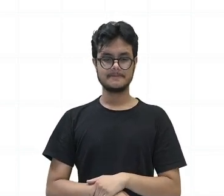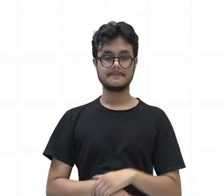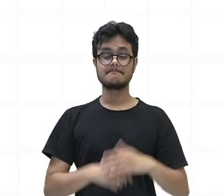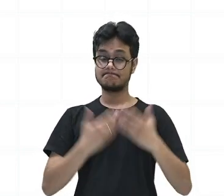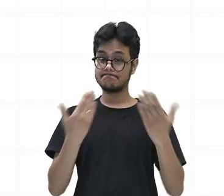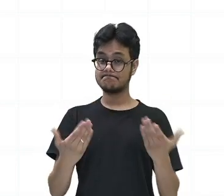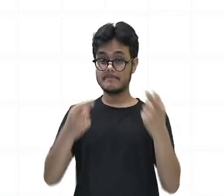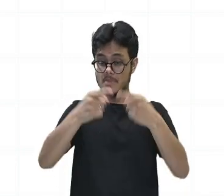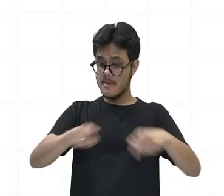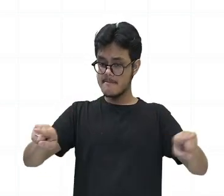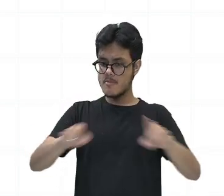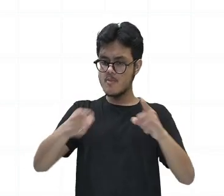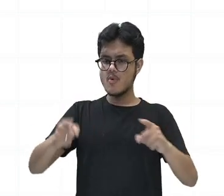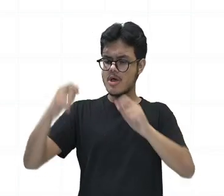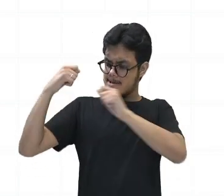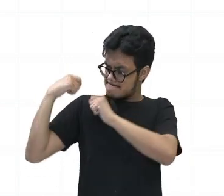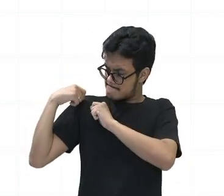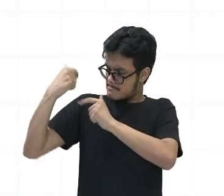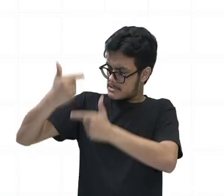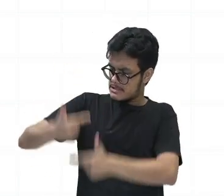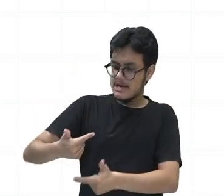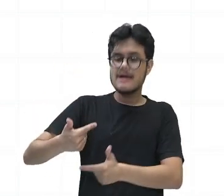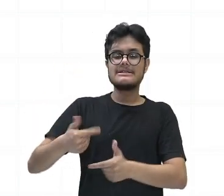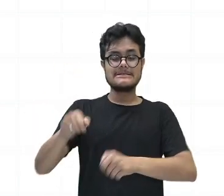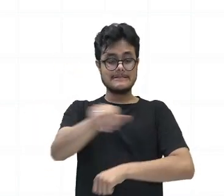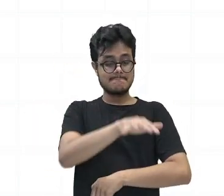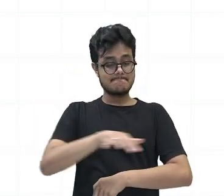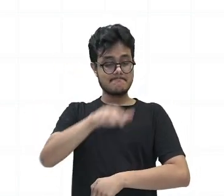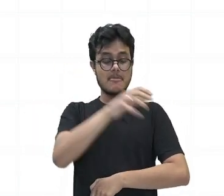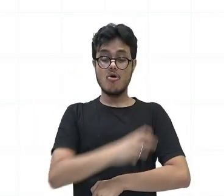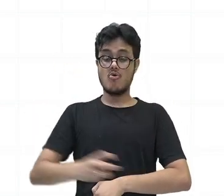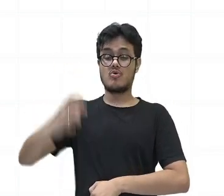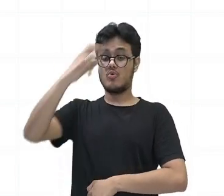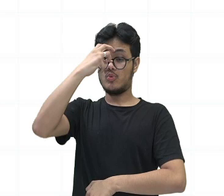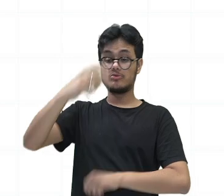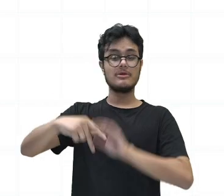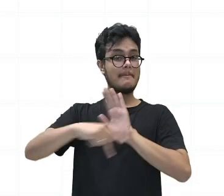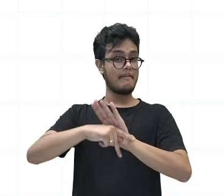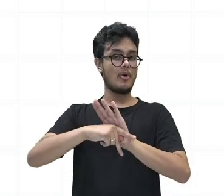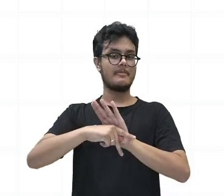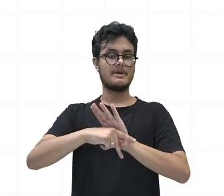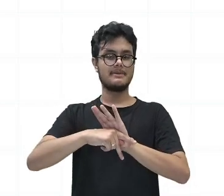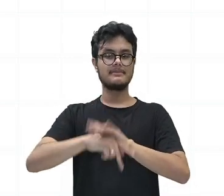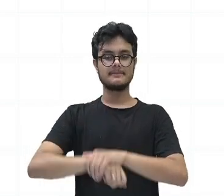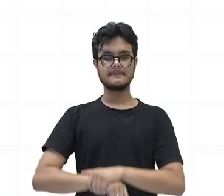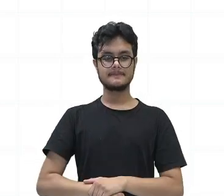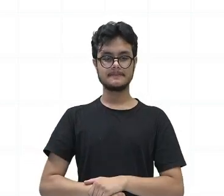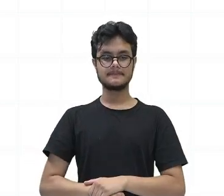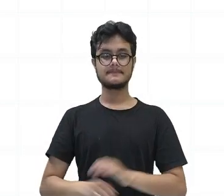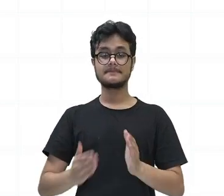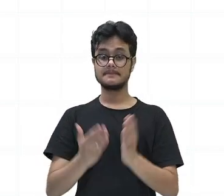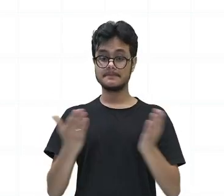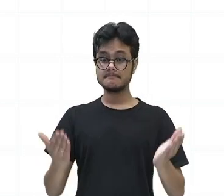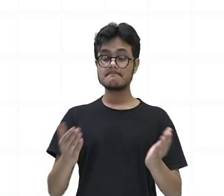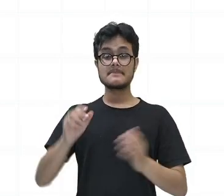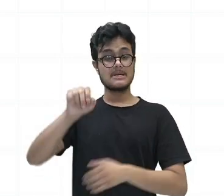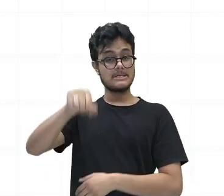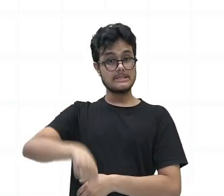que a música folclórica envolve? Representa as tradições musicais de uma